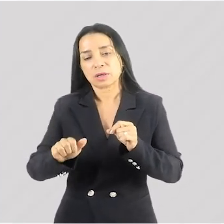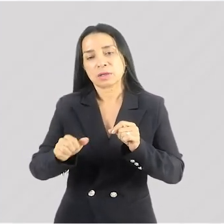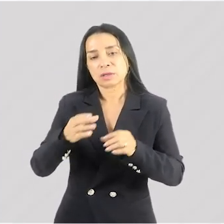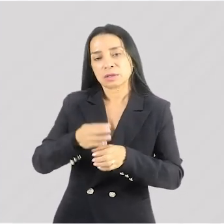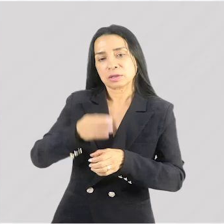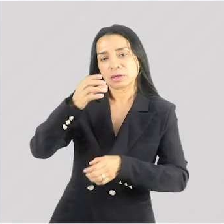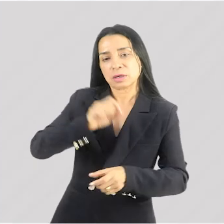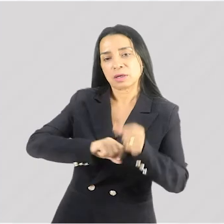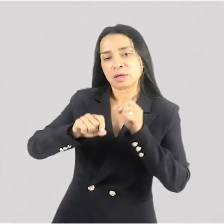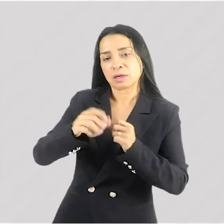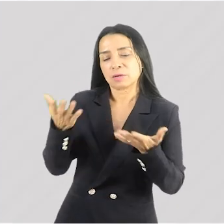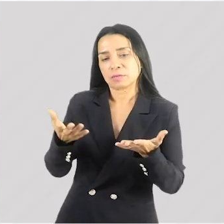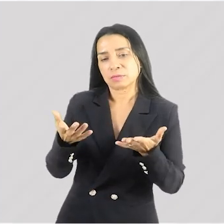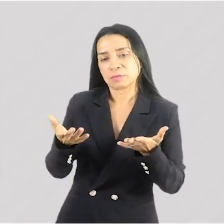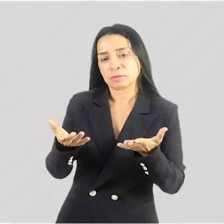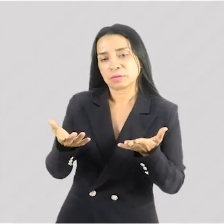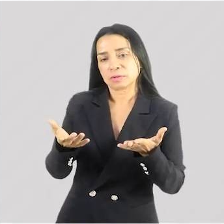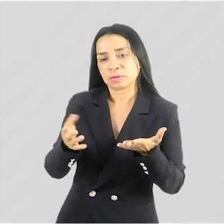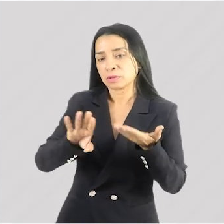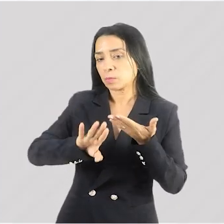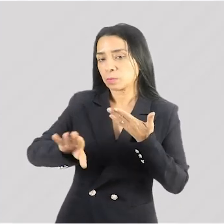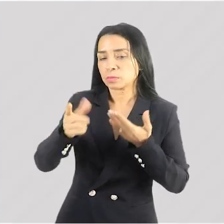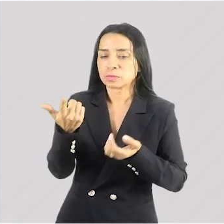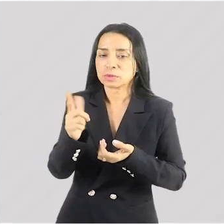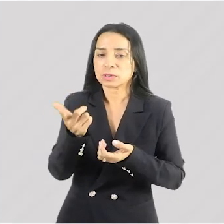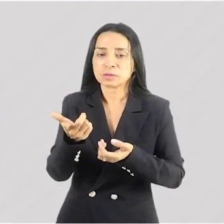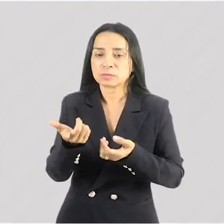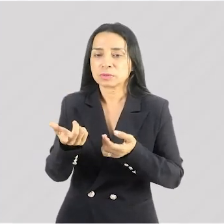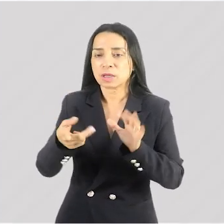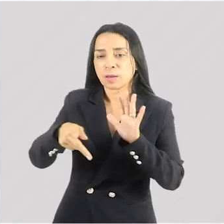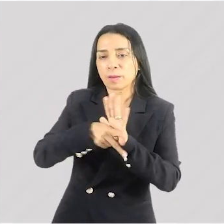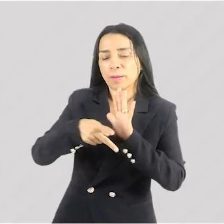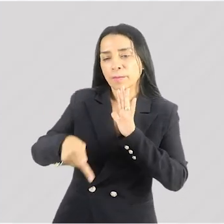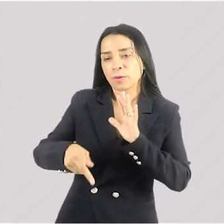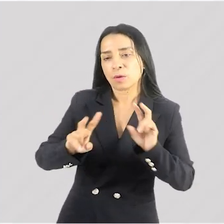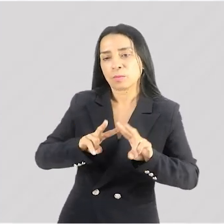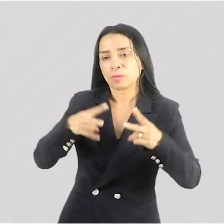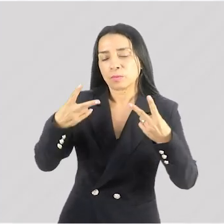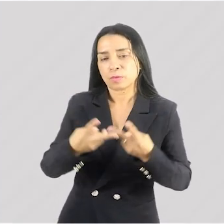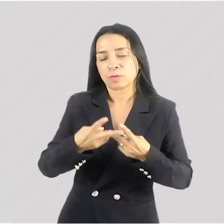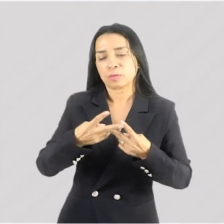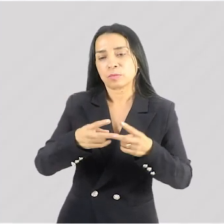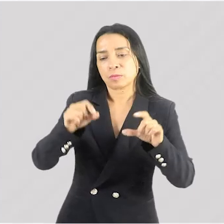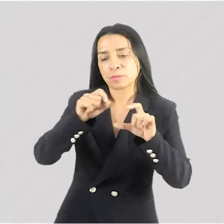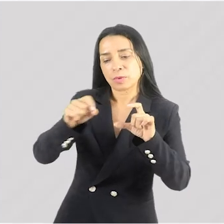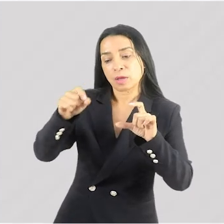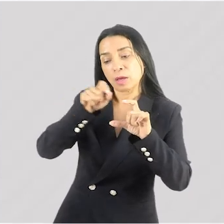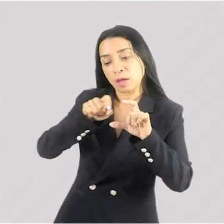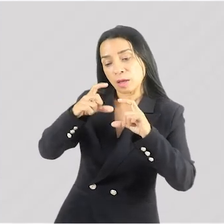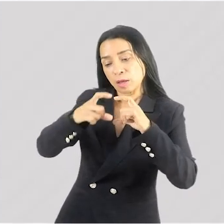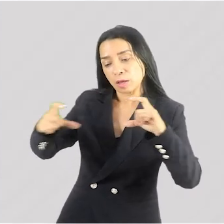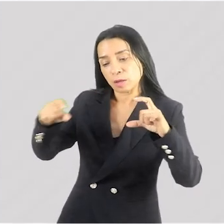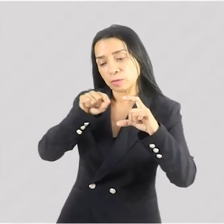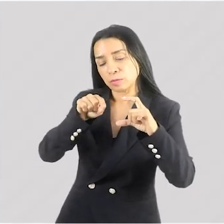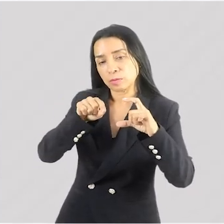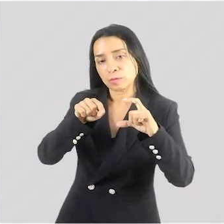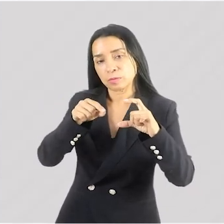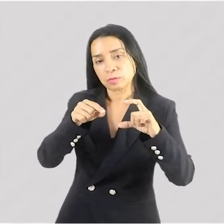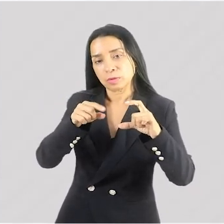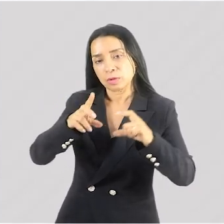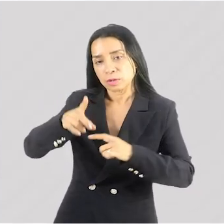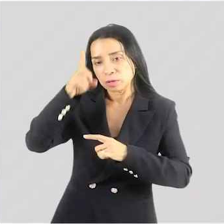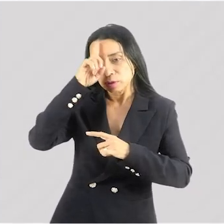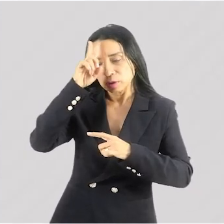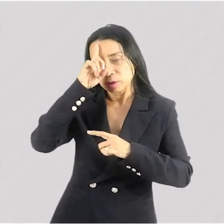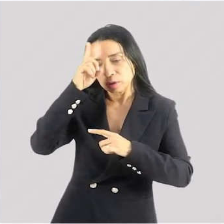garrafas fora da especificação do volume escrito no rótulo. Diariamente, durante